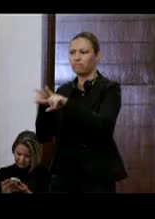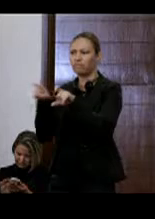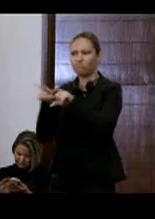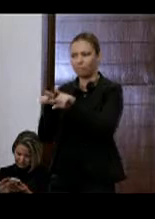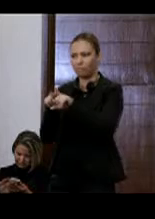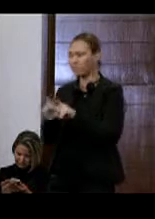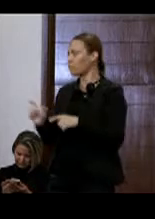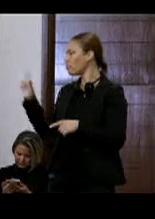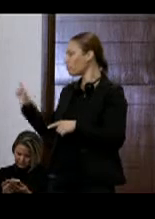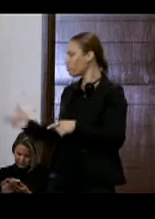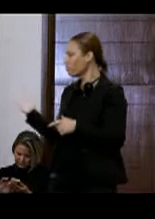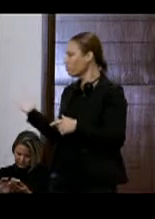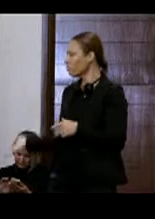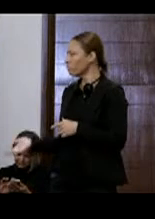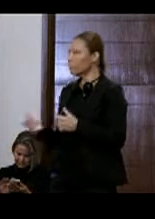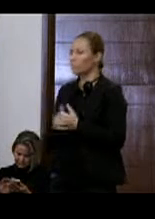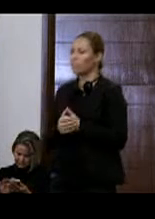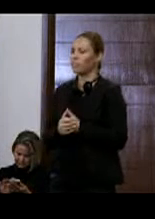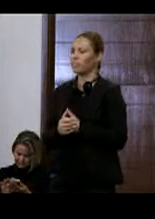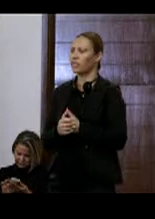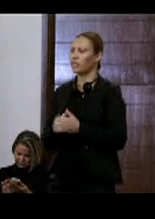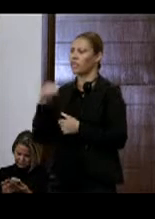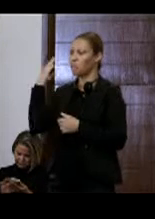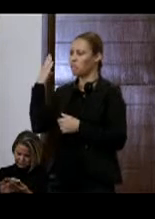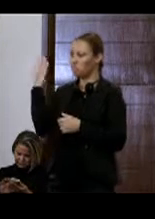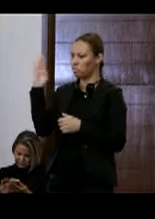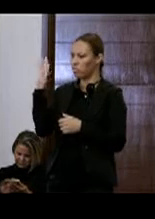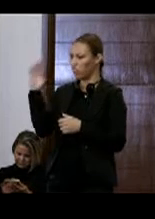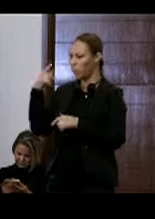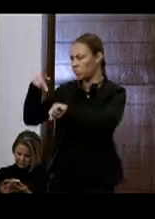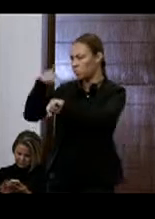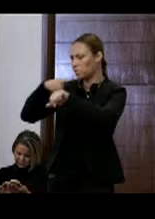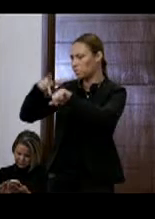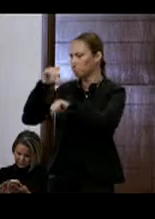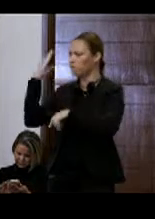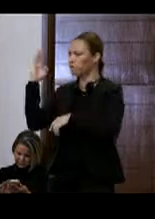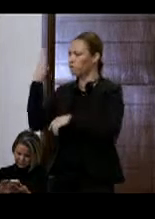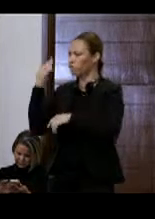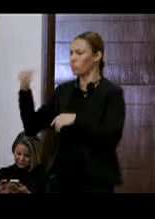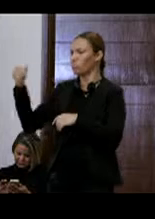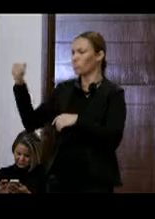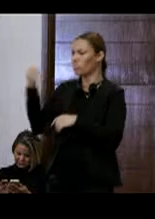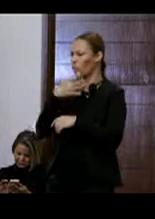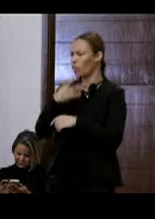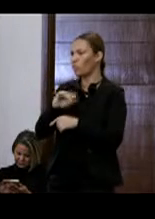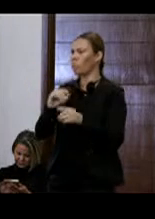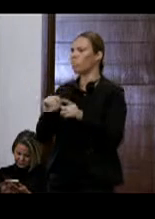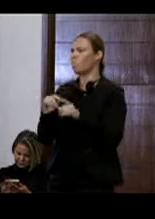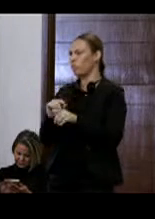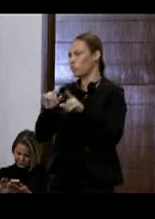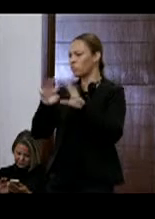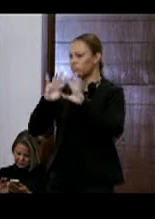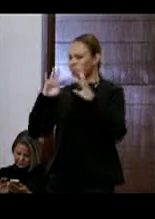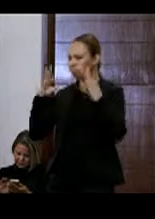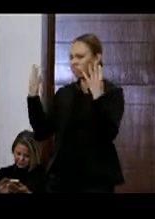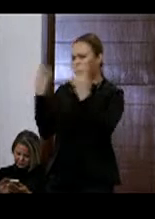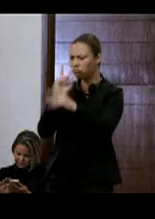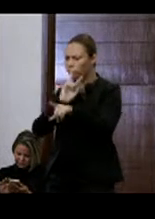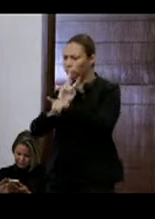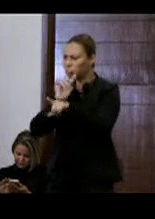pueblo da Bolívia. Né. A Bolívia recentemente inaugurou um observatório, né, para